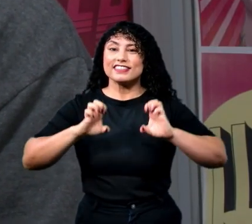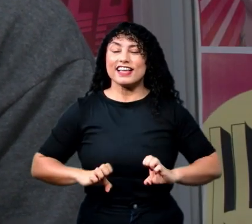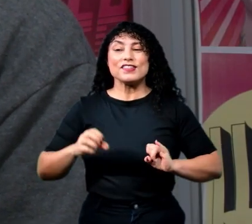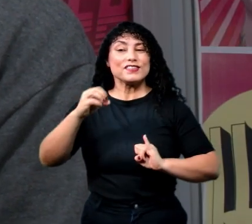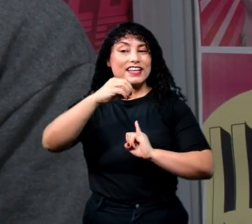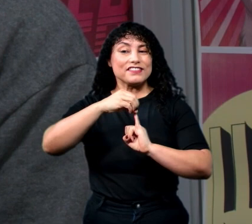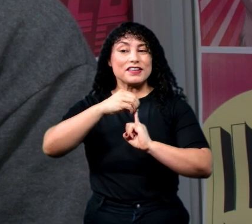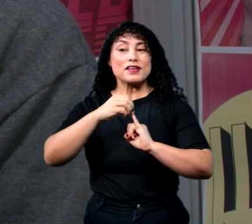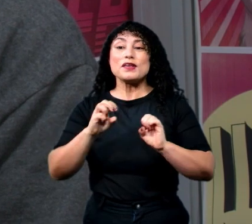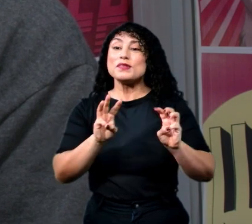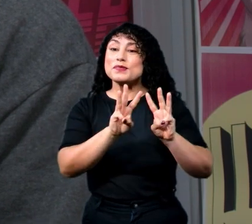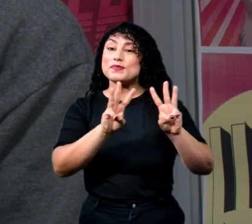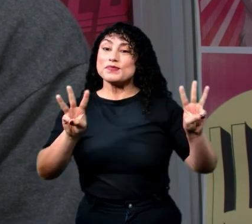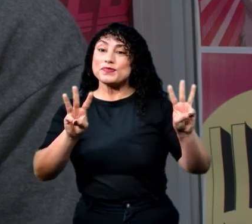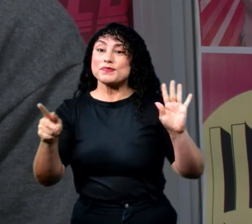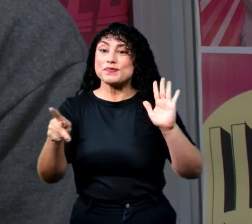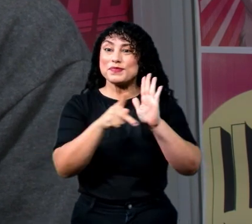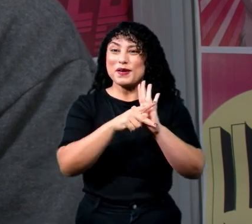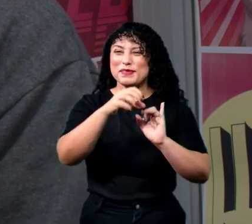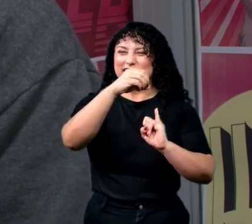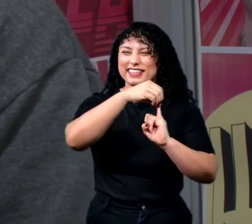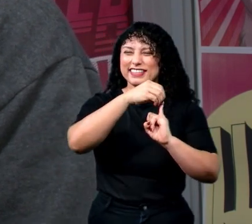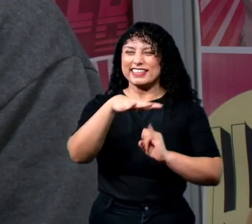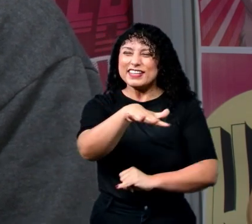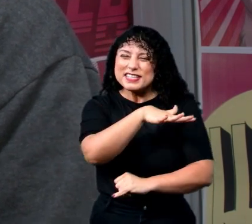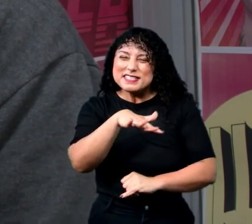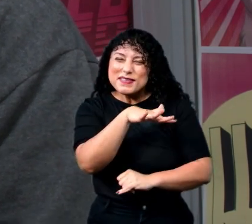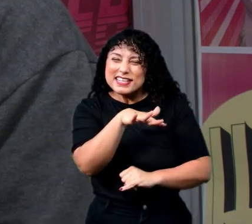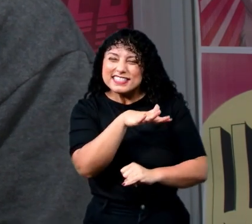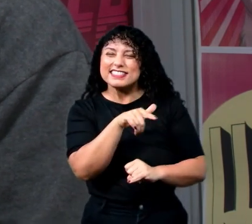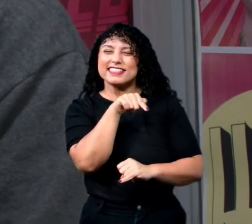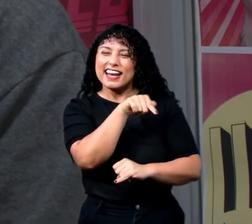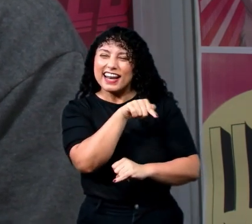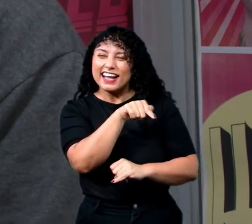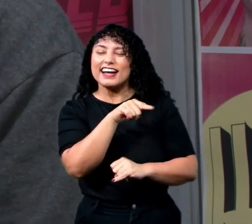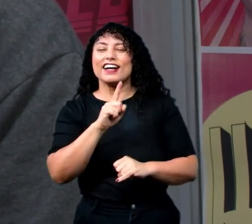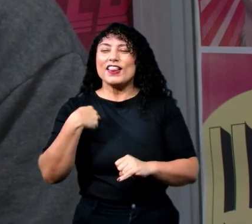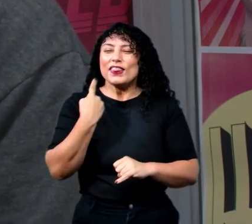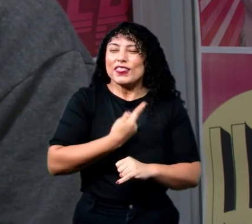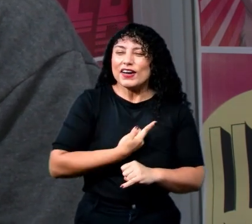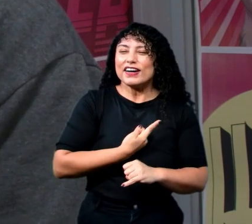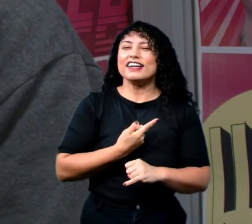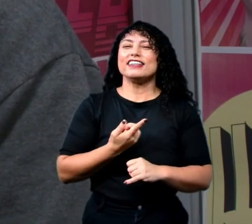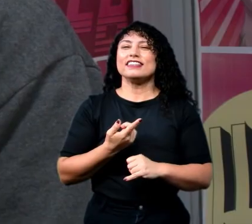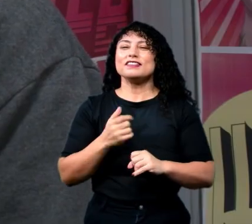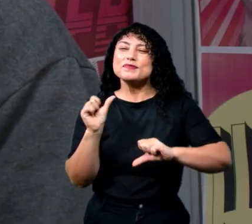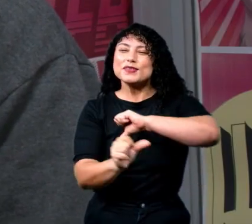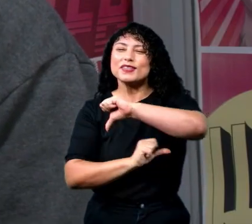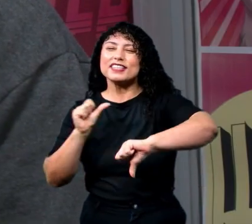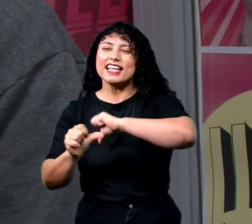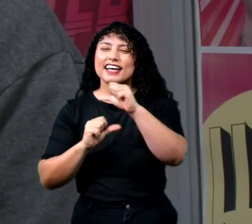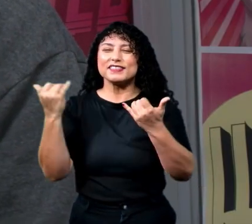IFB no portal do IFB, né? A gente tem um espaçozinho lá e a gente fez uma reformulação